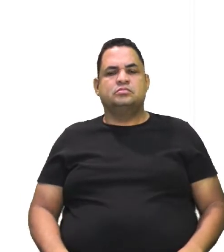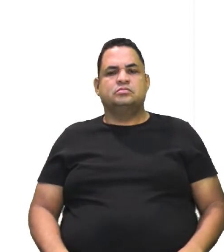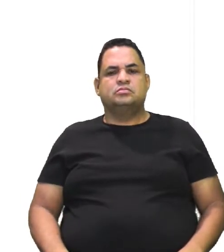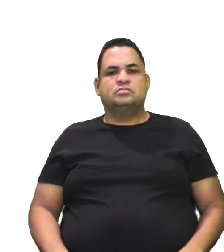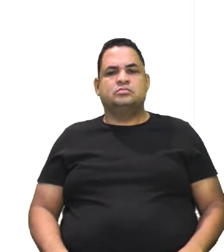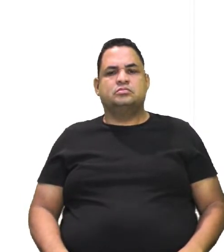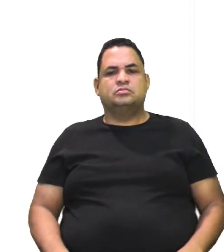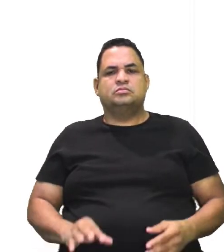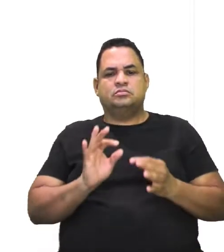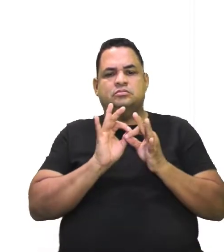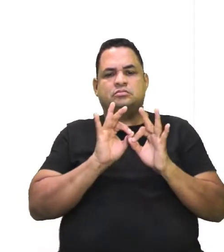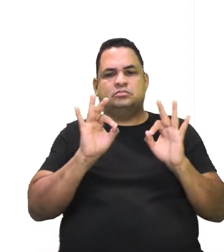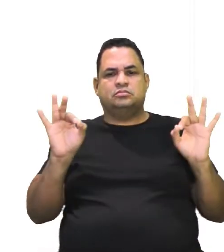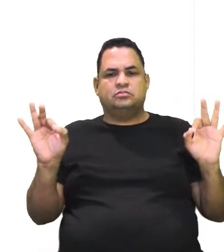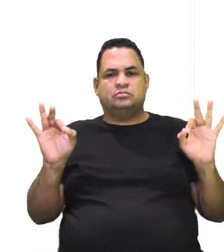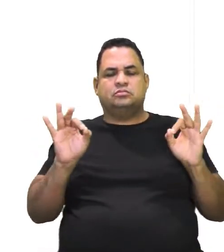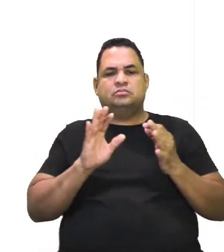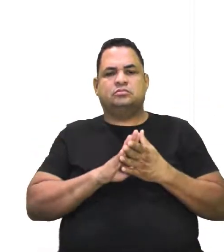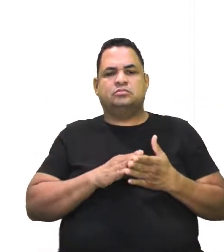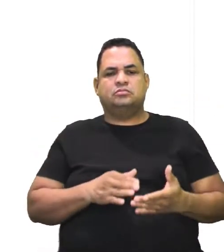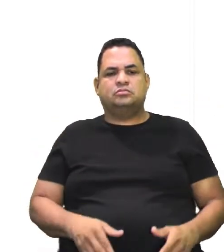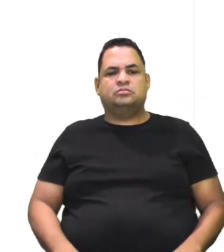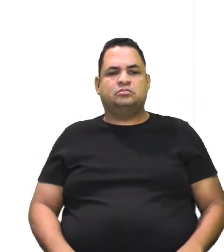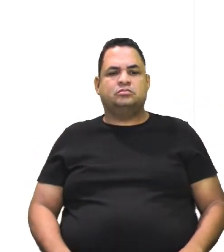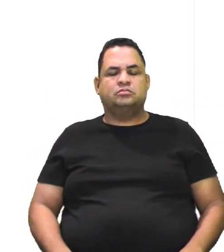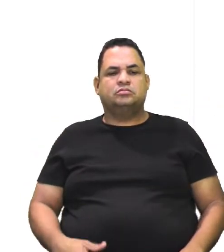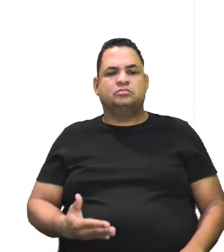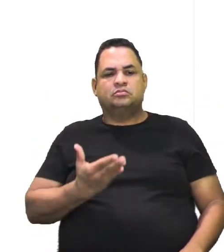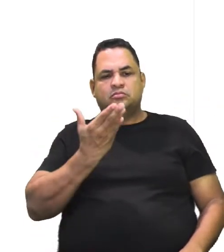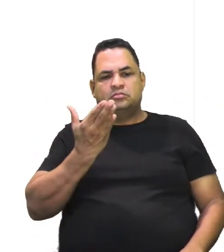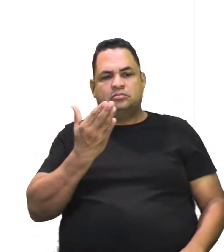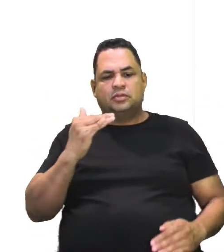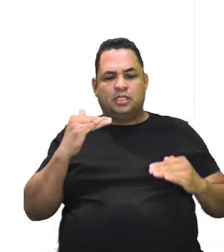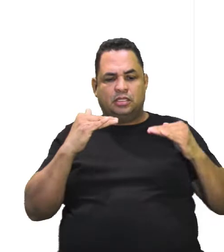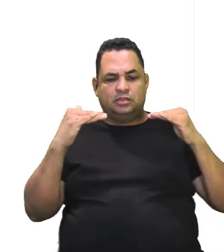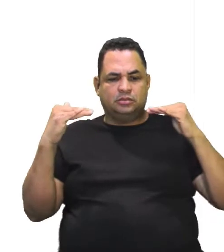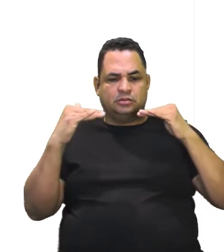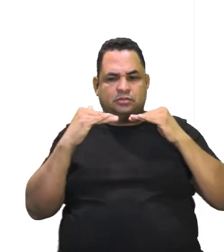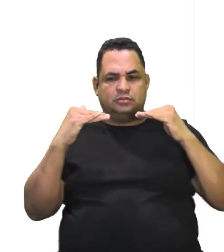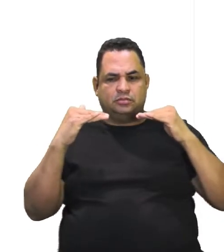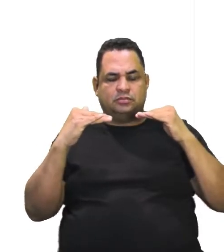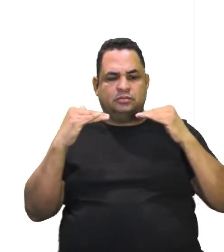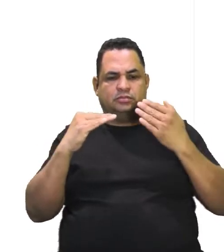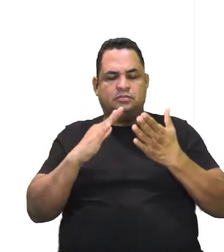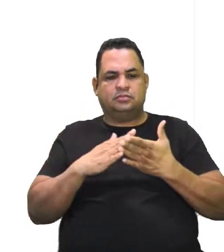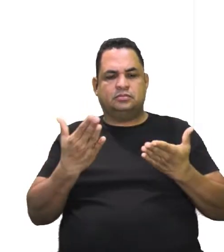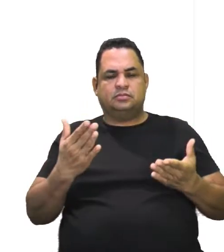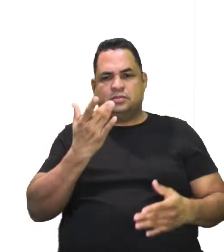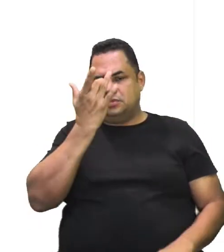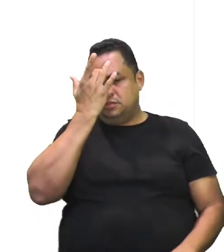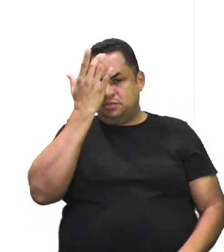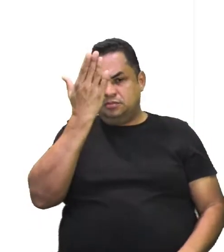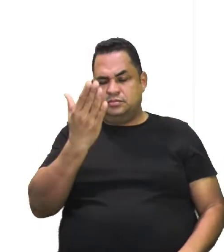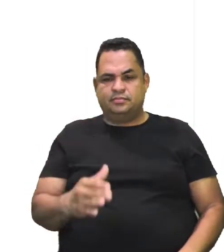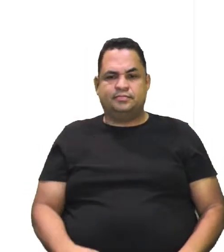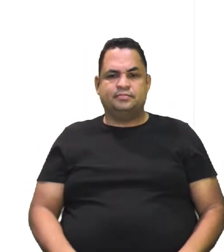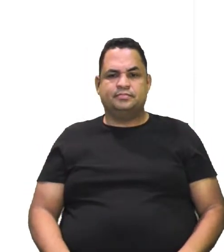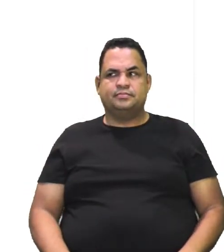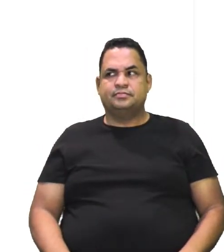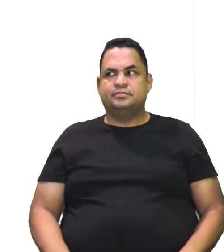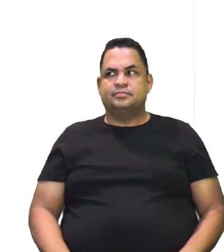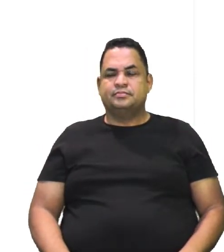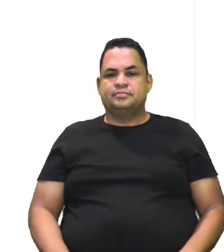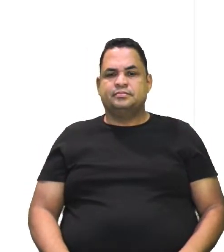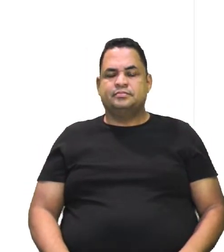ter distanciamento nessa linha, né, com a qual ele está alinhado. Aí é bem fácil, não é? Verdade.